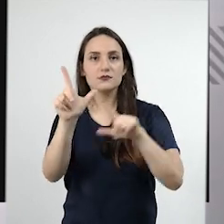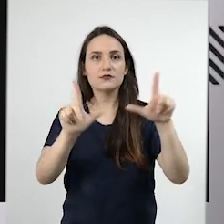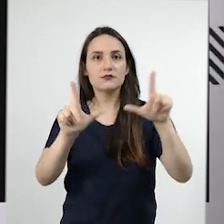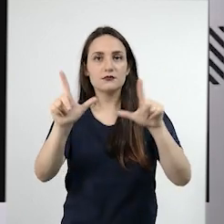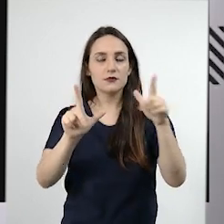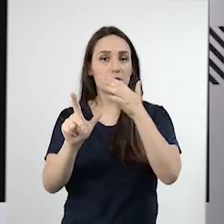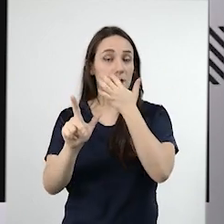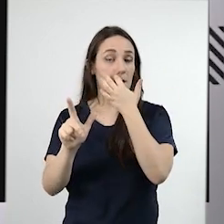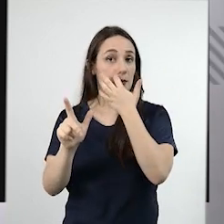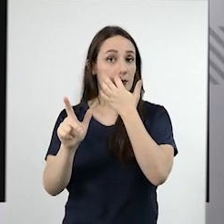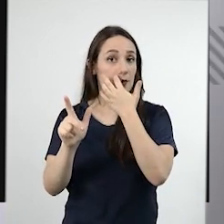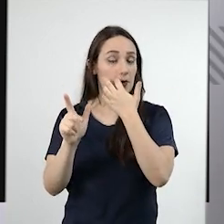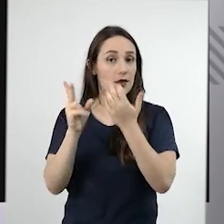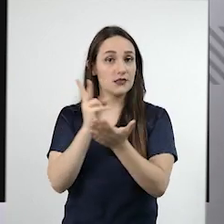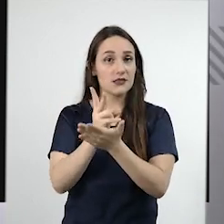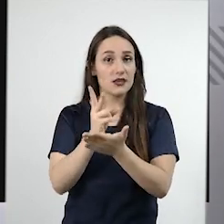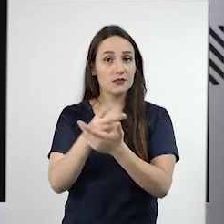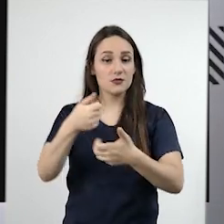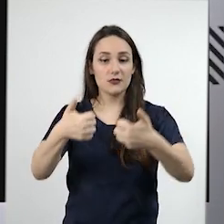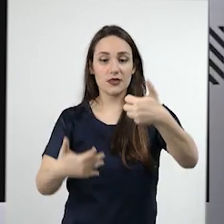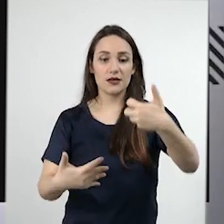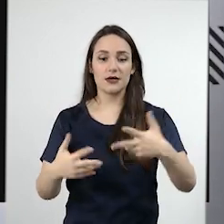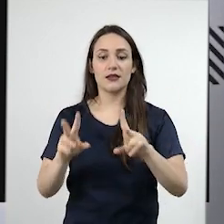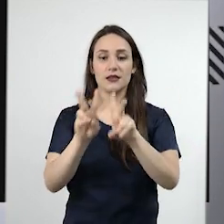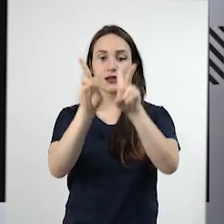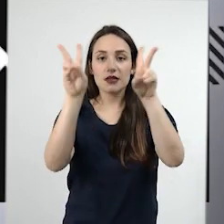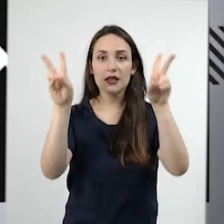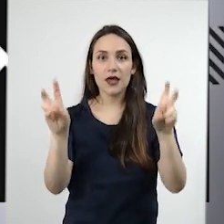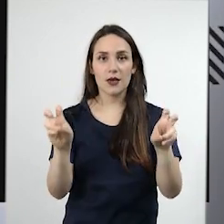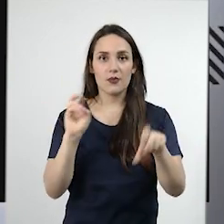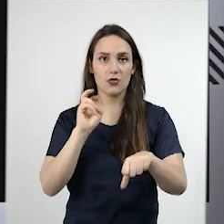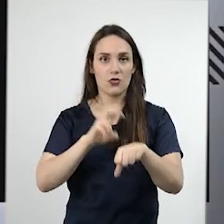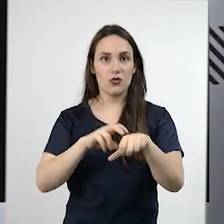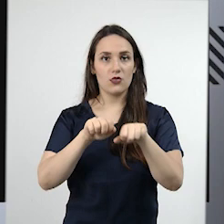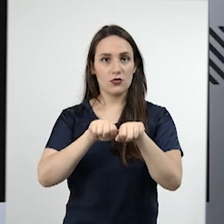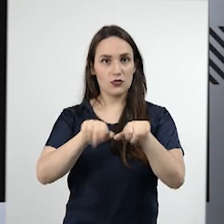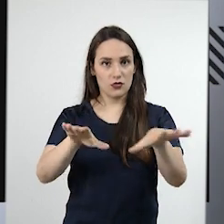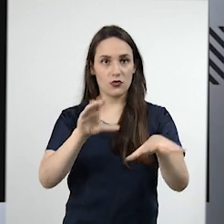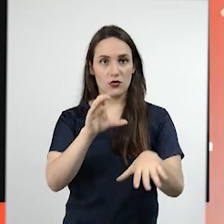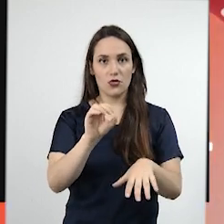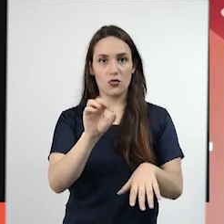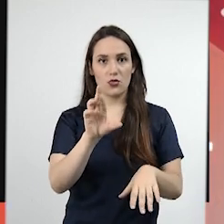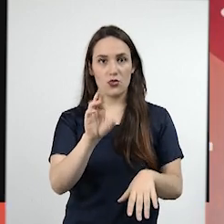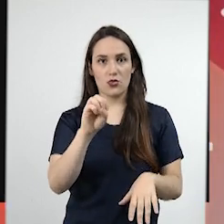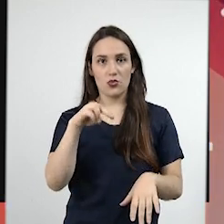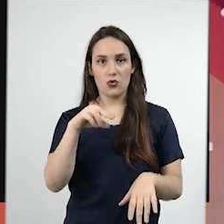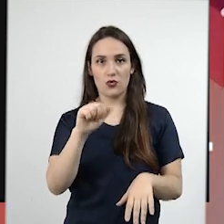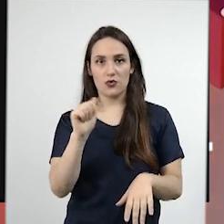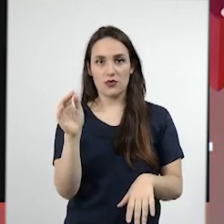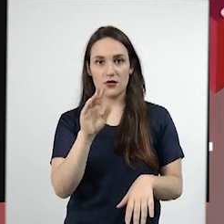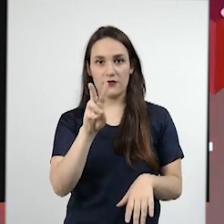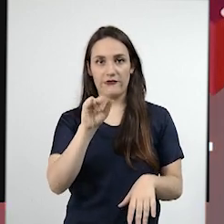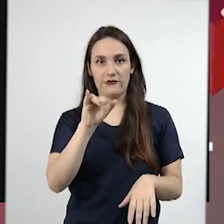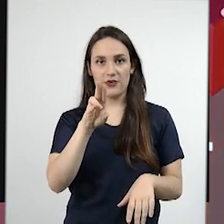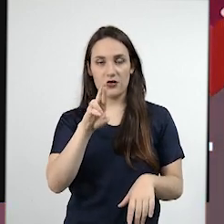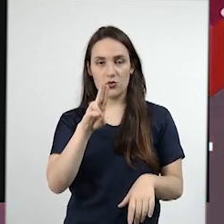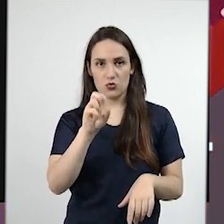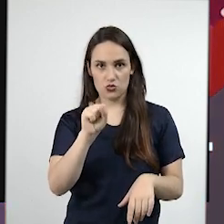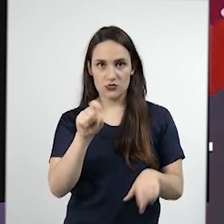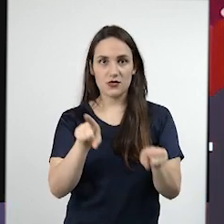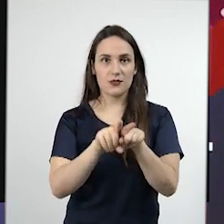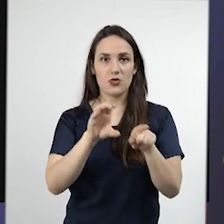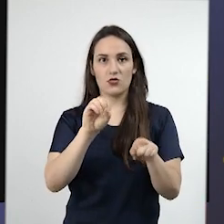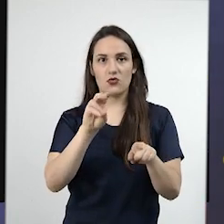nós estamos falando do cenário com a presença dessa situação do coronavírus, da Covid-19,